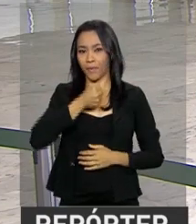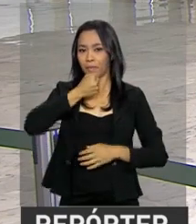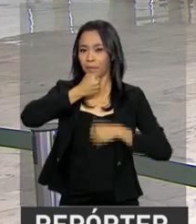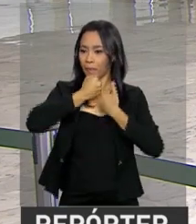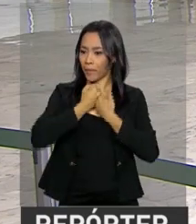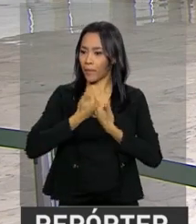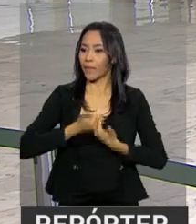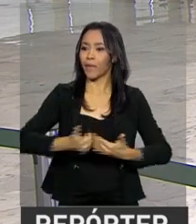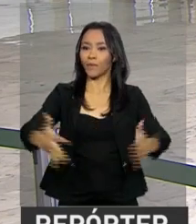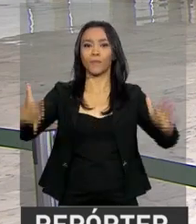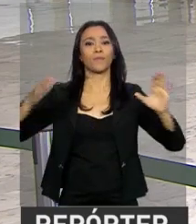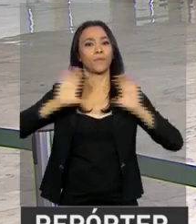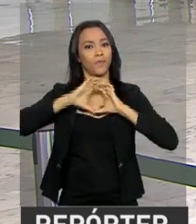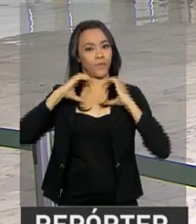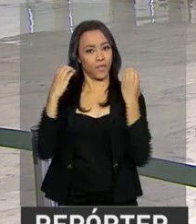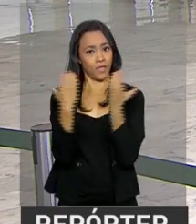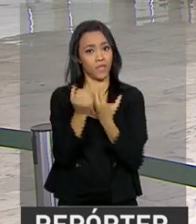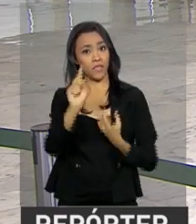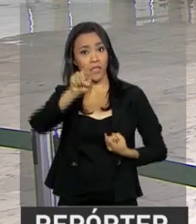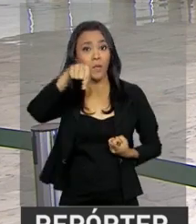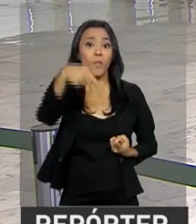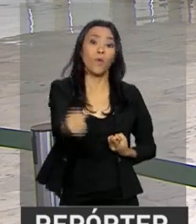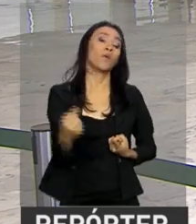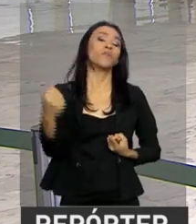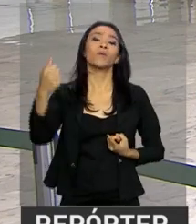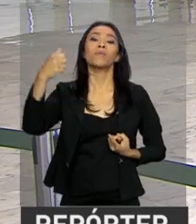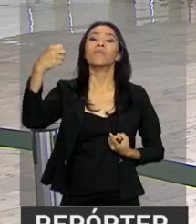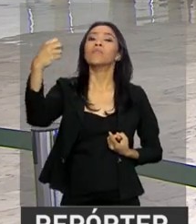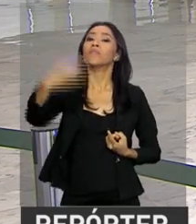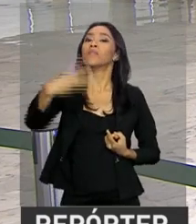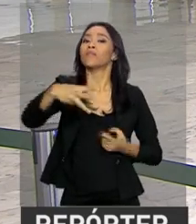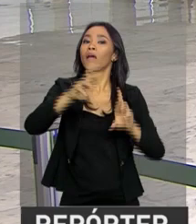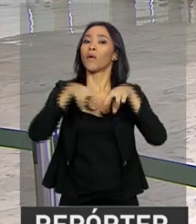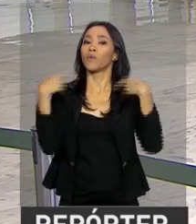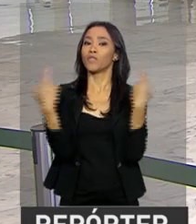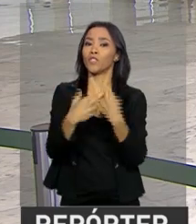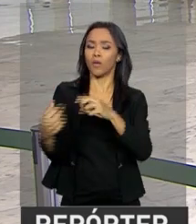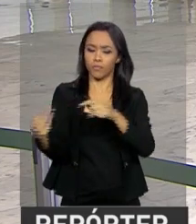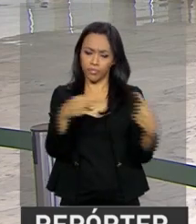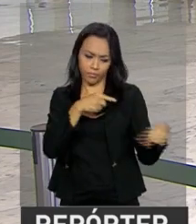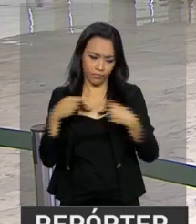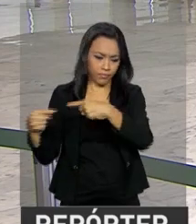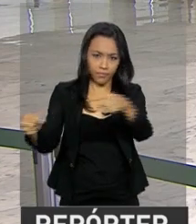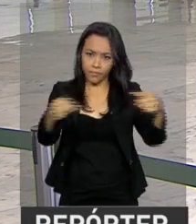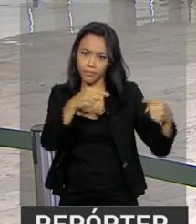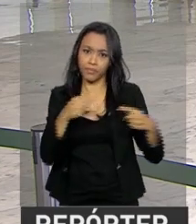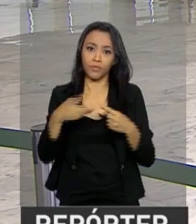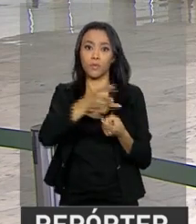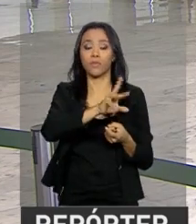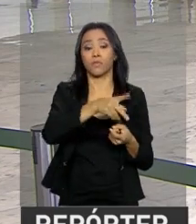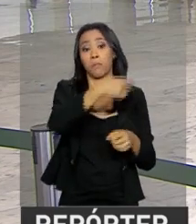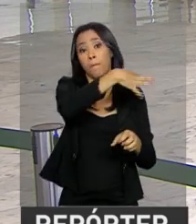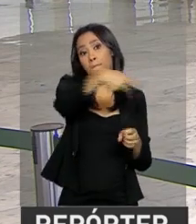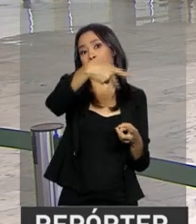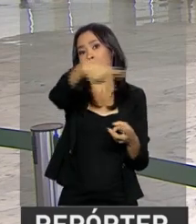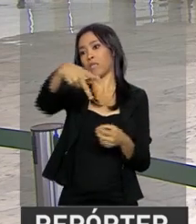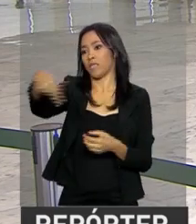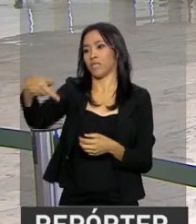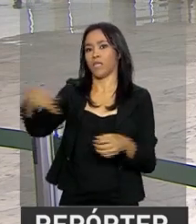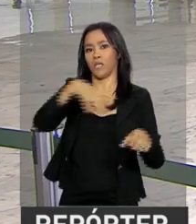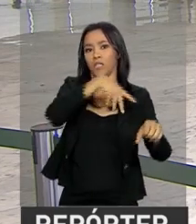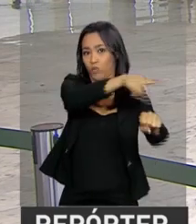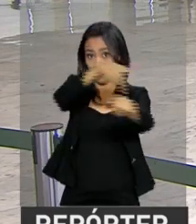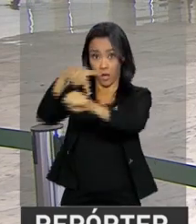solene de abertura e ainda uma primeira sessão de trabalho entre os líderes e chefes de estado que vieram ao Brasil todos esses